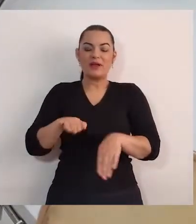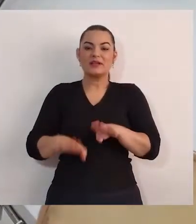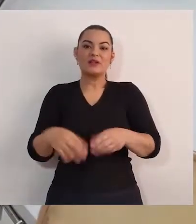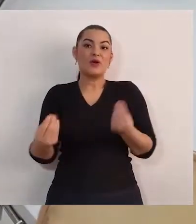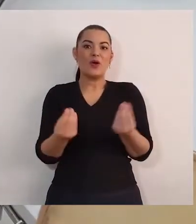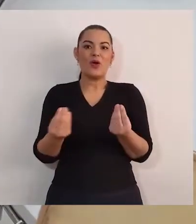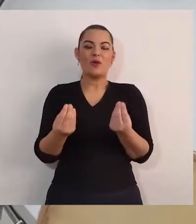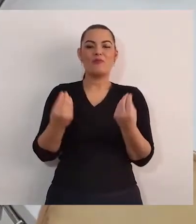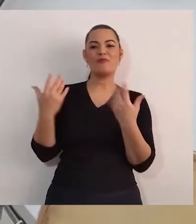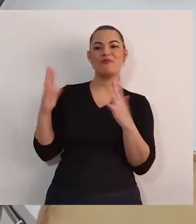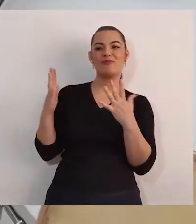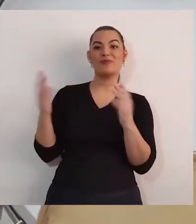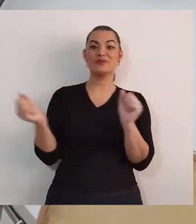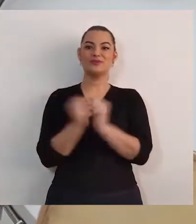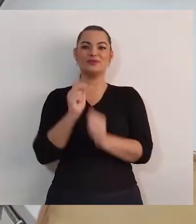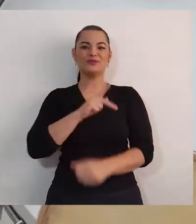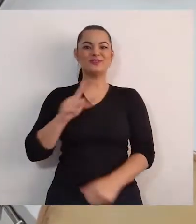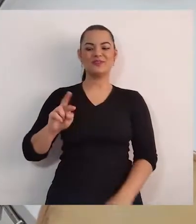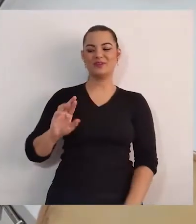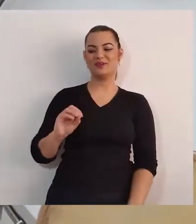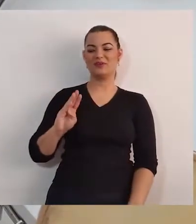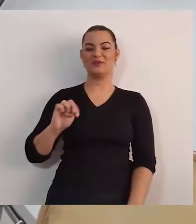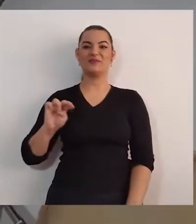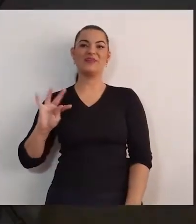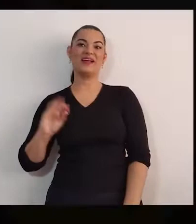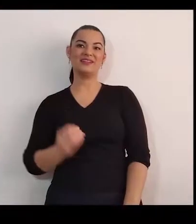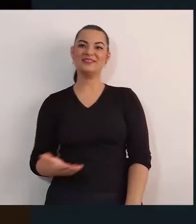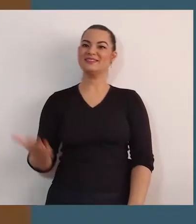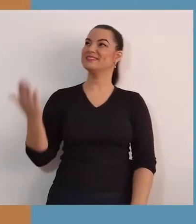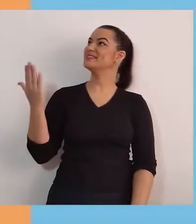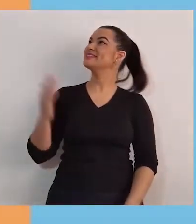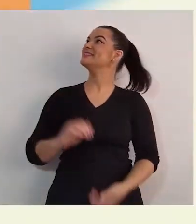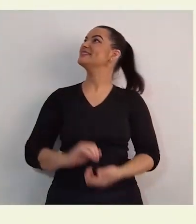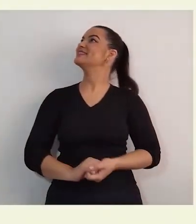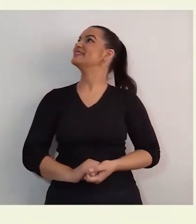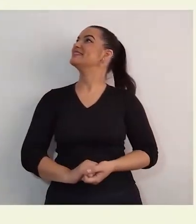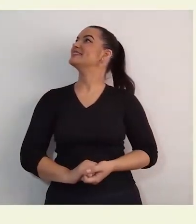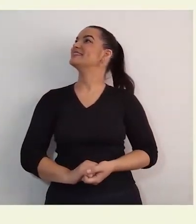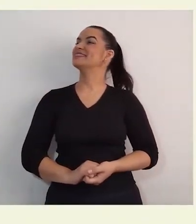Roberto. Roberto, é com você!